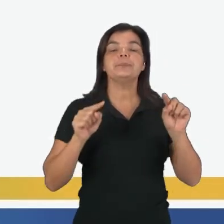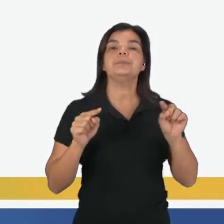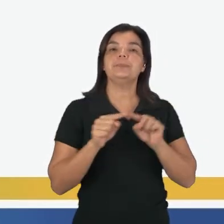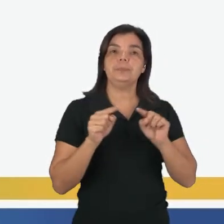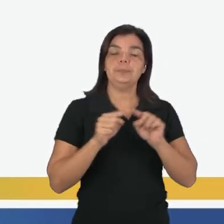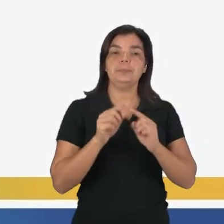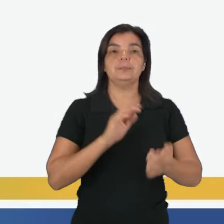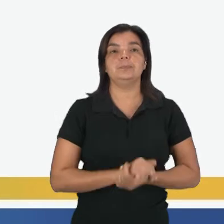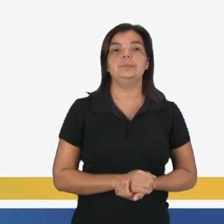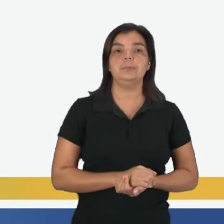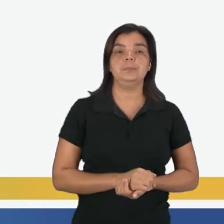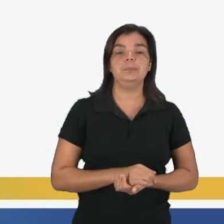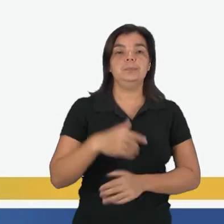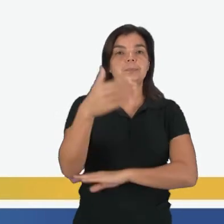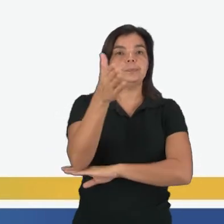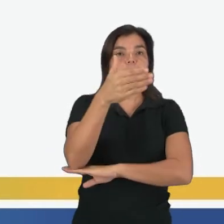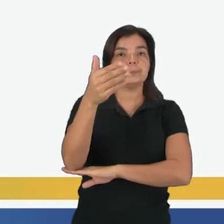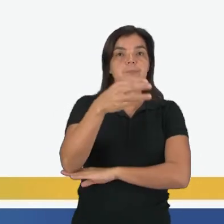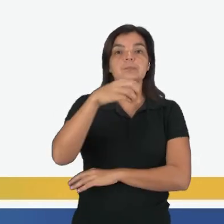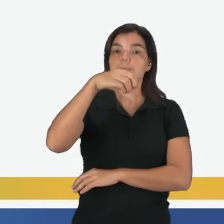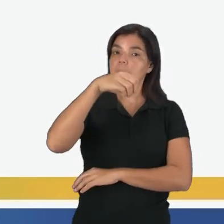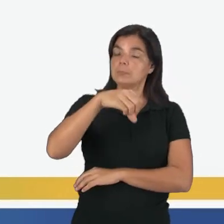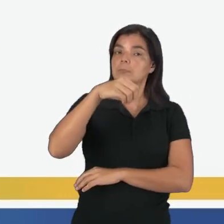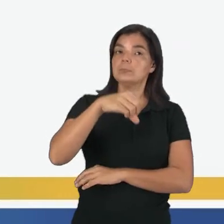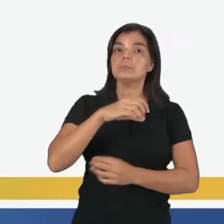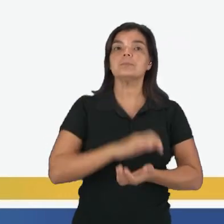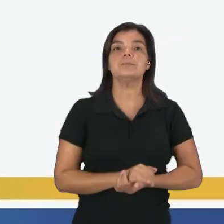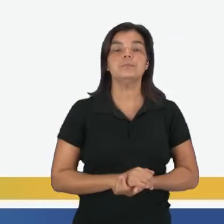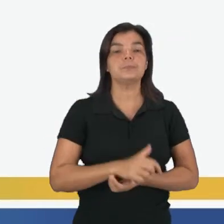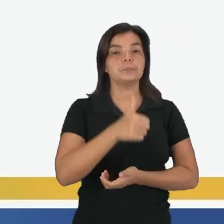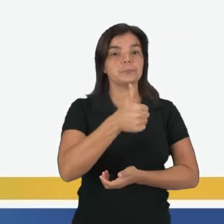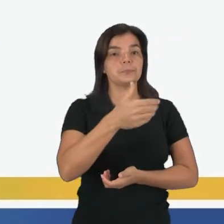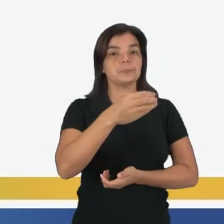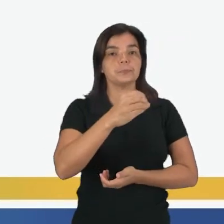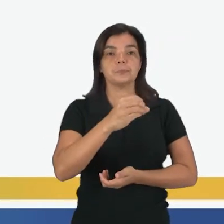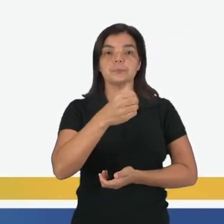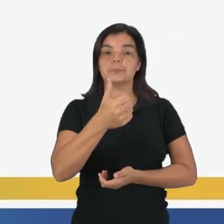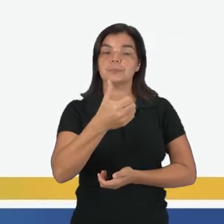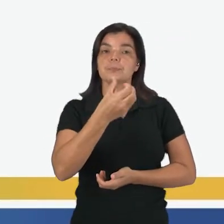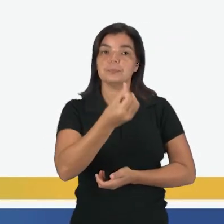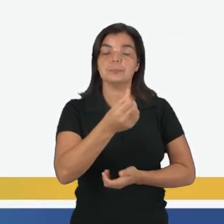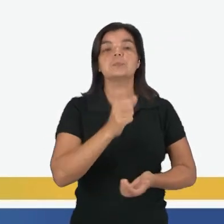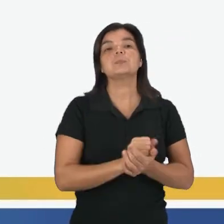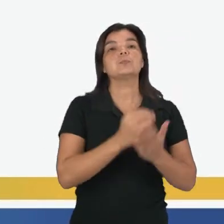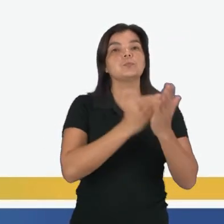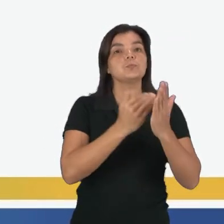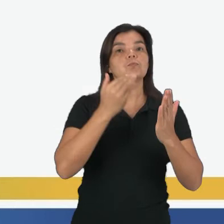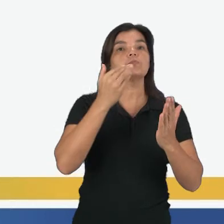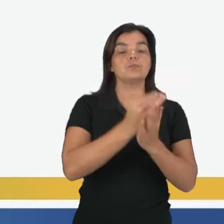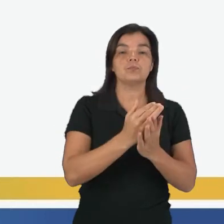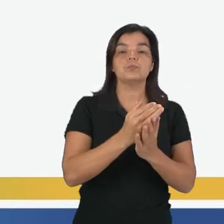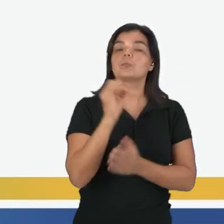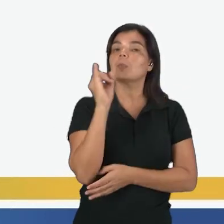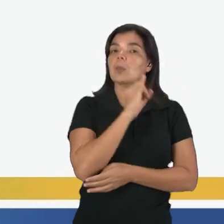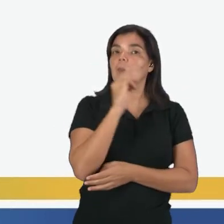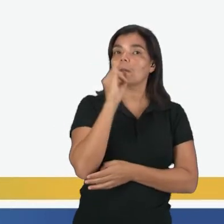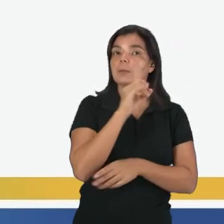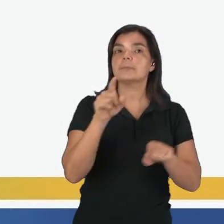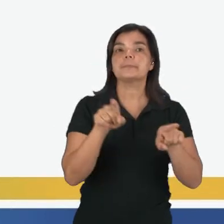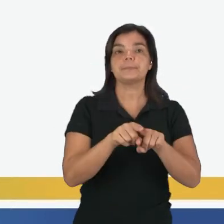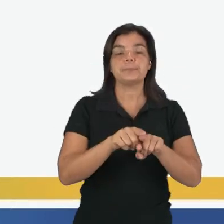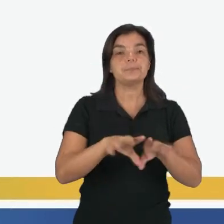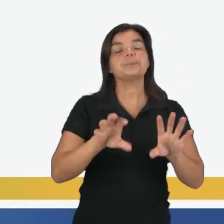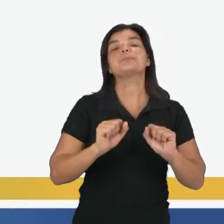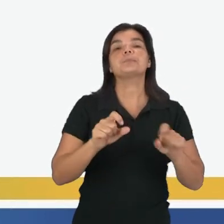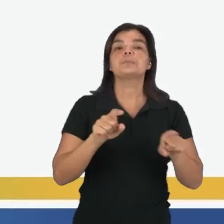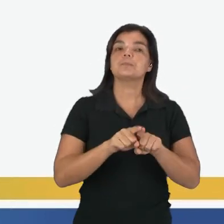vai verificar que o Brasil é o nono, né? Em 2016, o Brasil ultrapassou a Itália no ranking mundial de